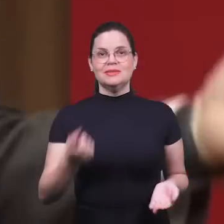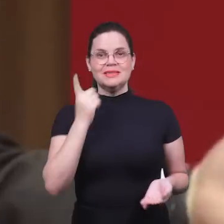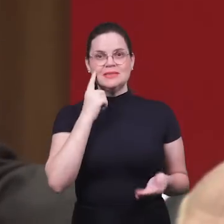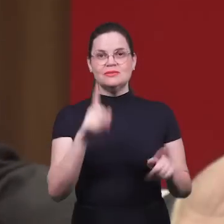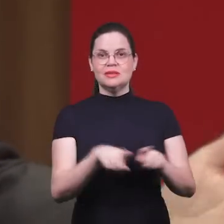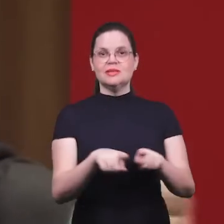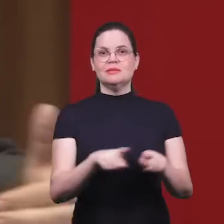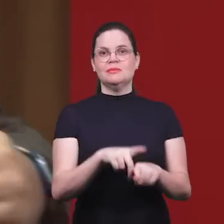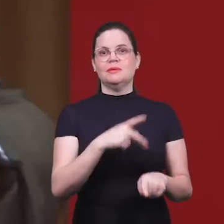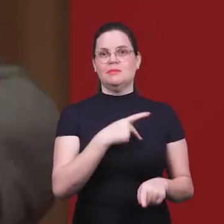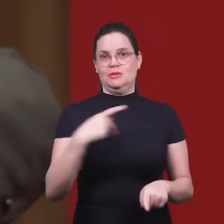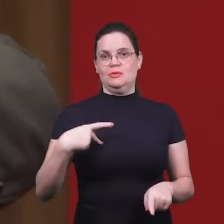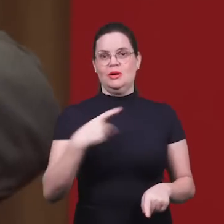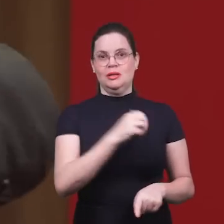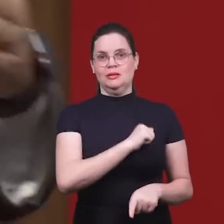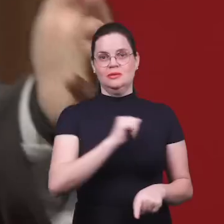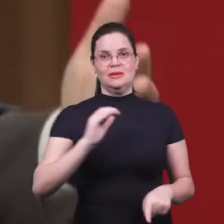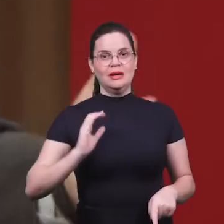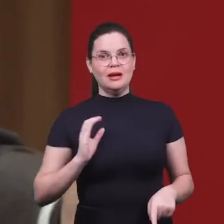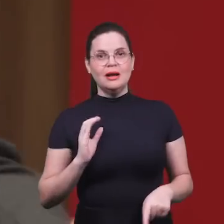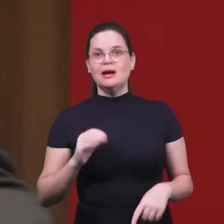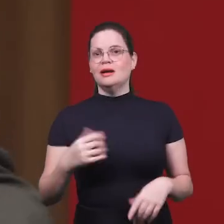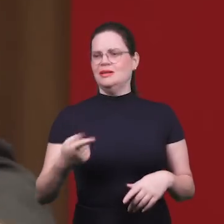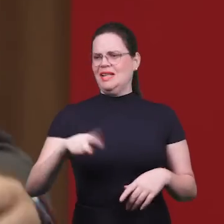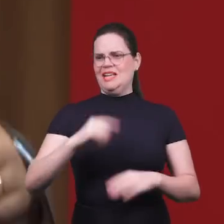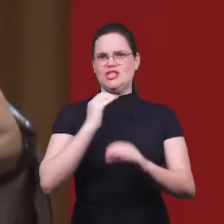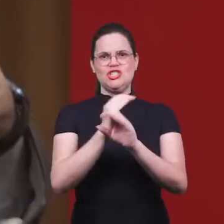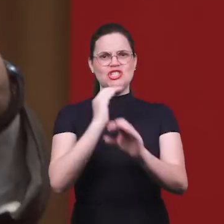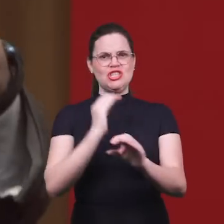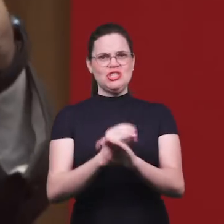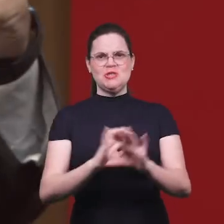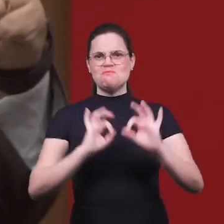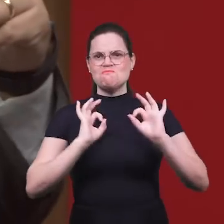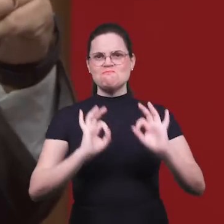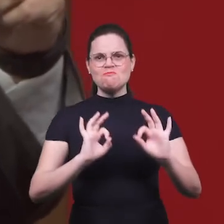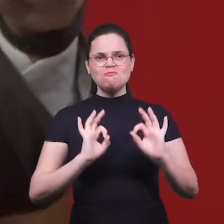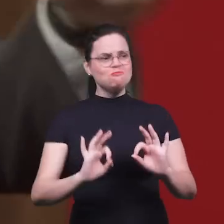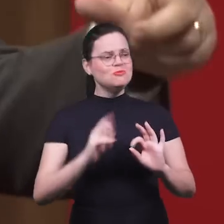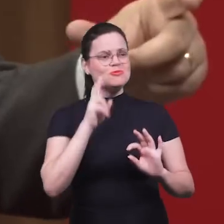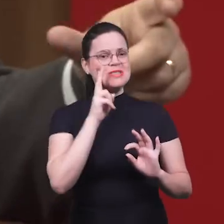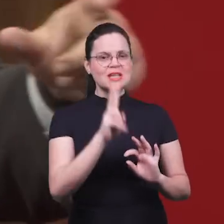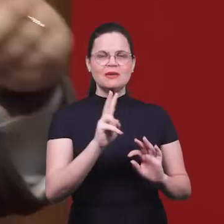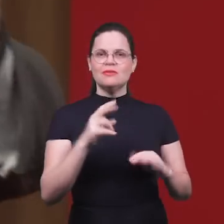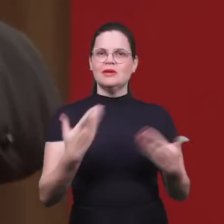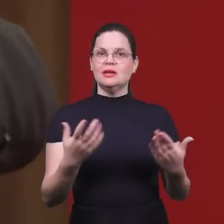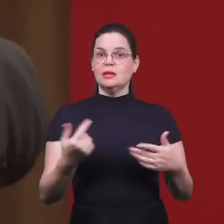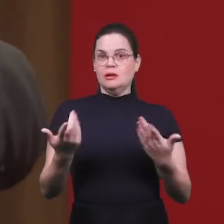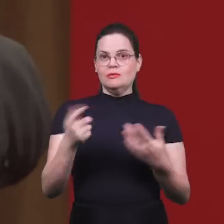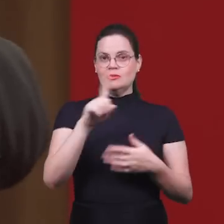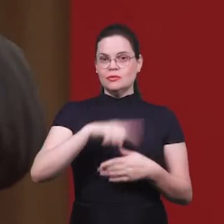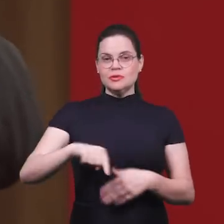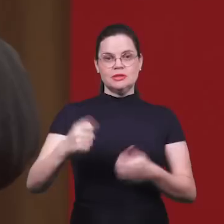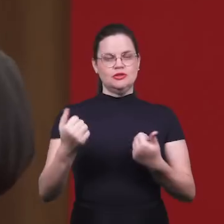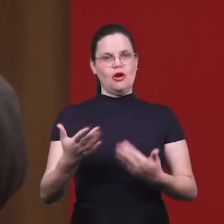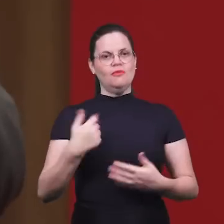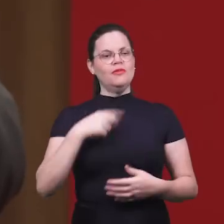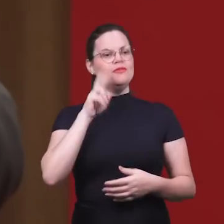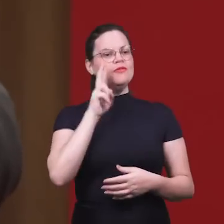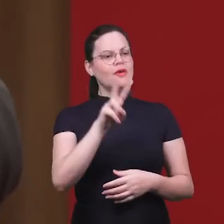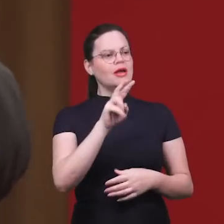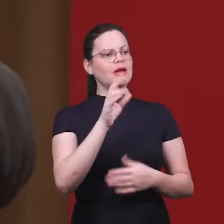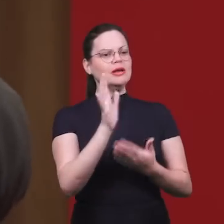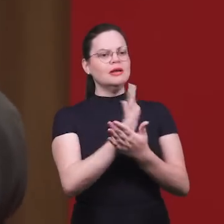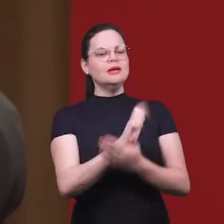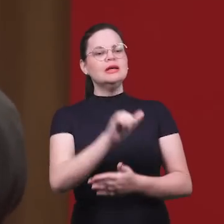pastor Antônio Carlos Rodrigues, que é um exímio engenheiro. Então, quando a gente olha o jovem, procure